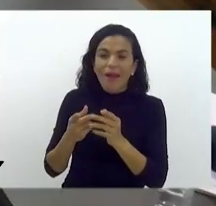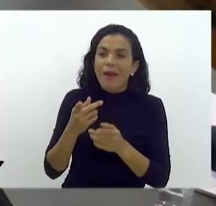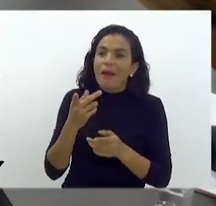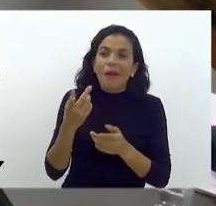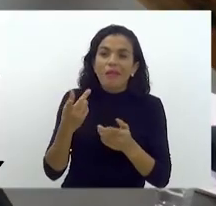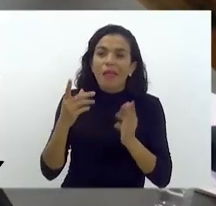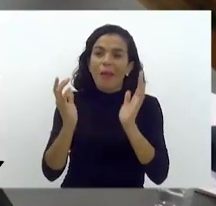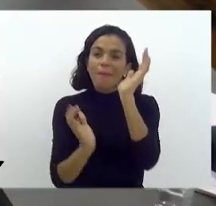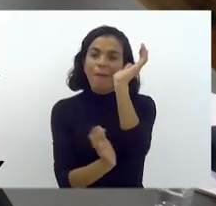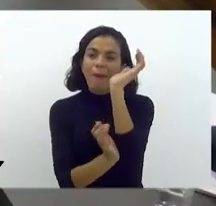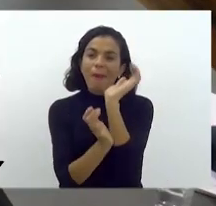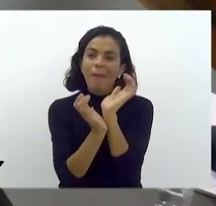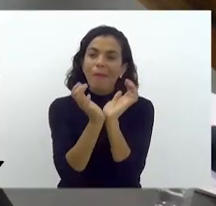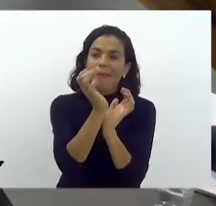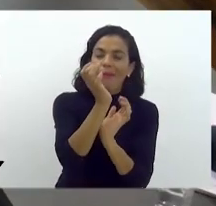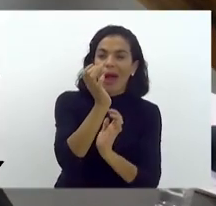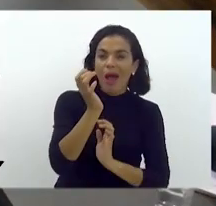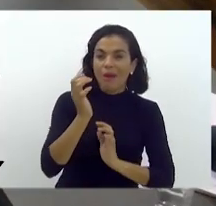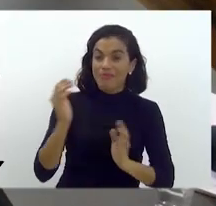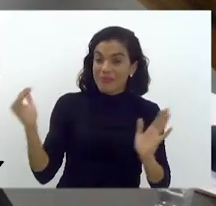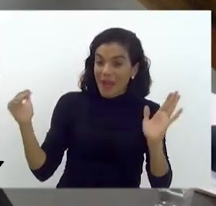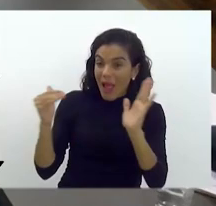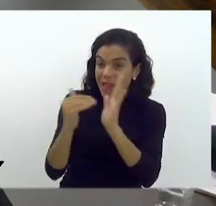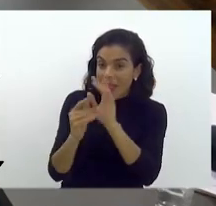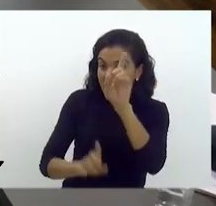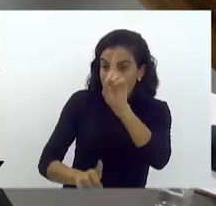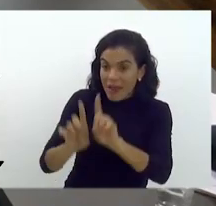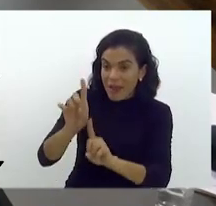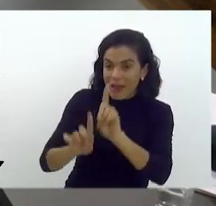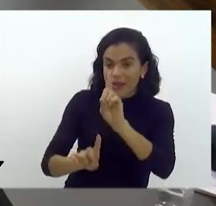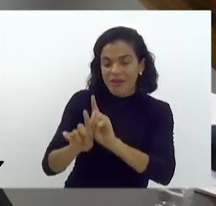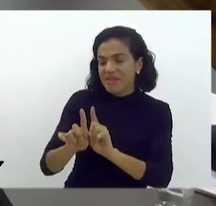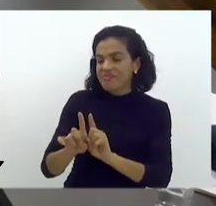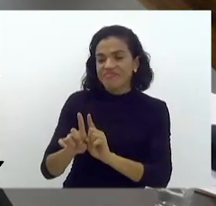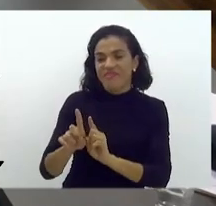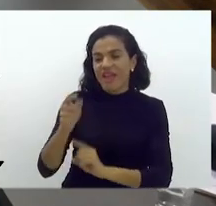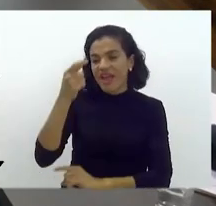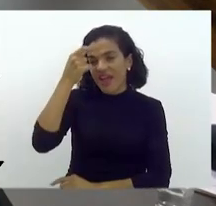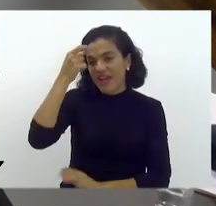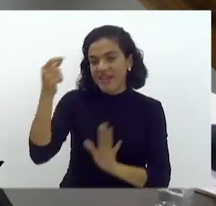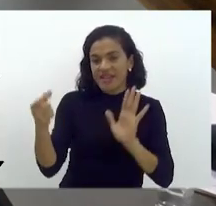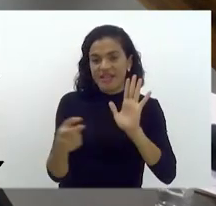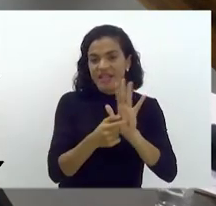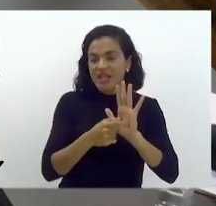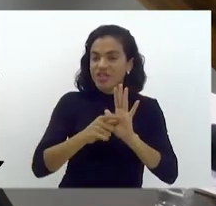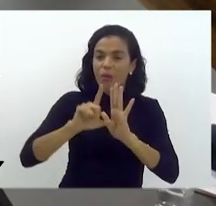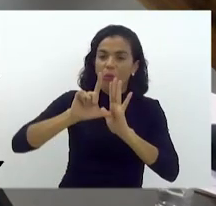dos contingências até licitar a inteligência artificial